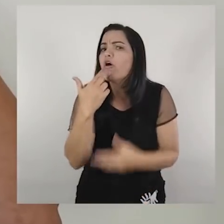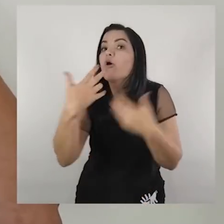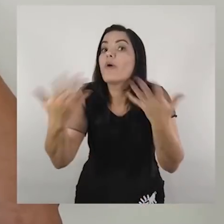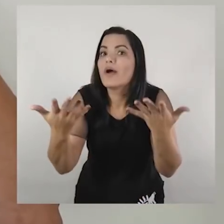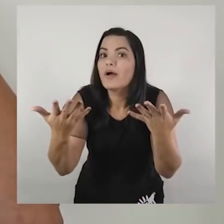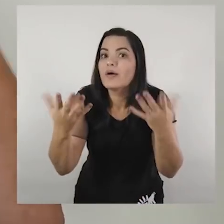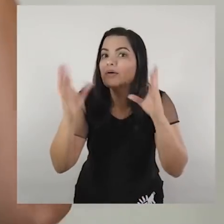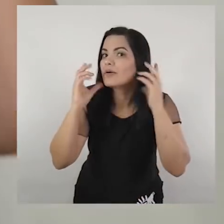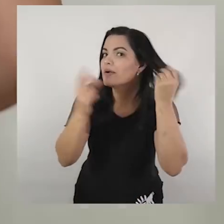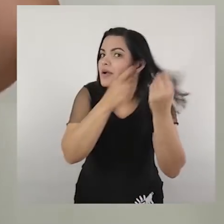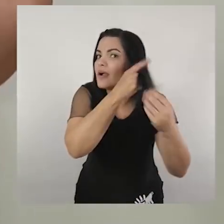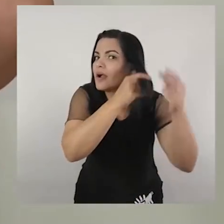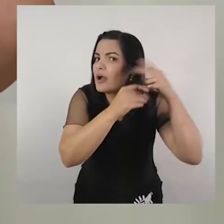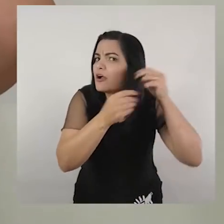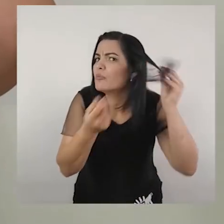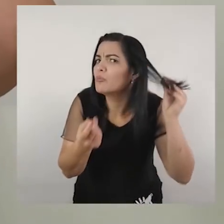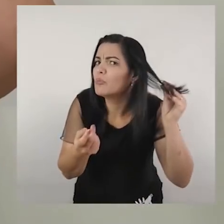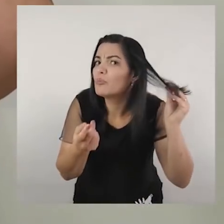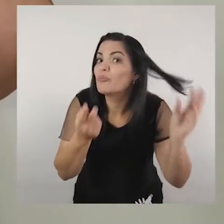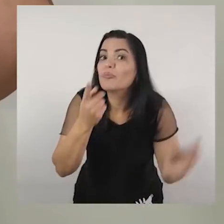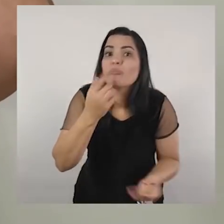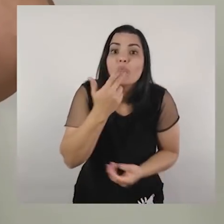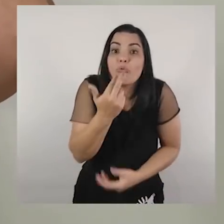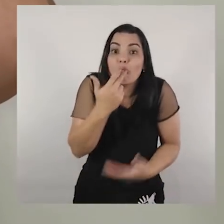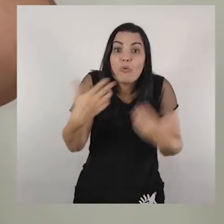vocês? E o cabelo?